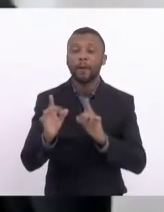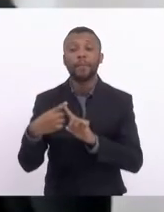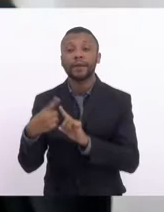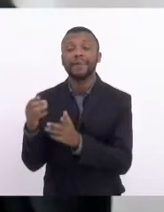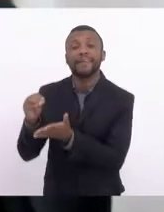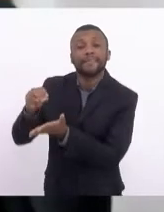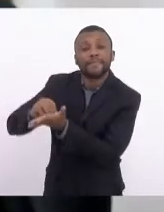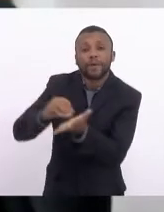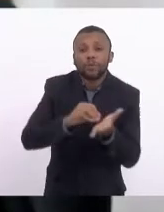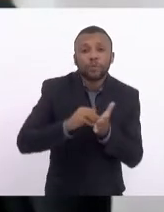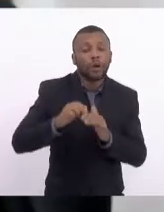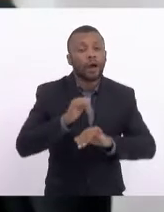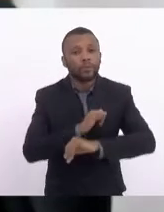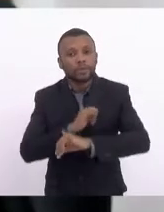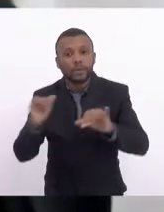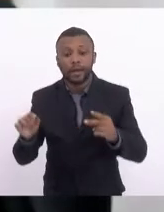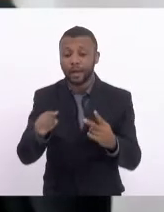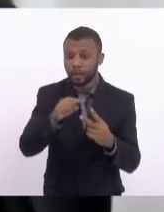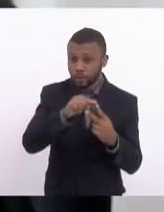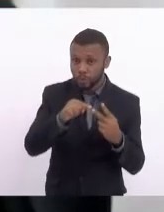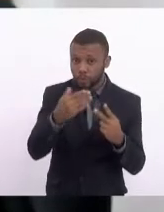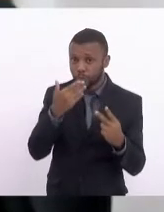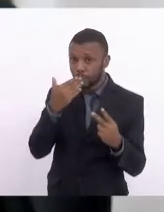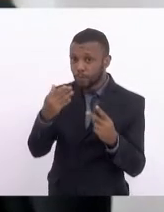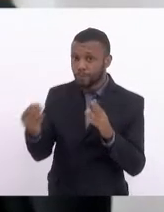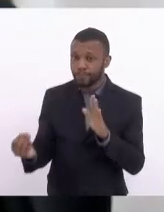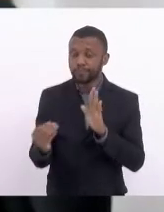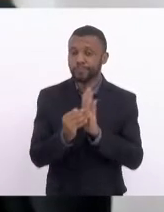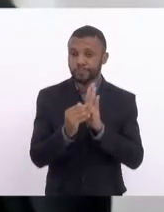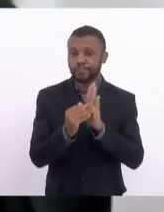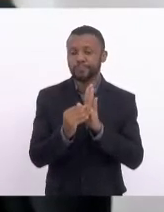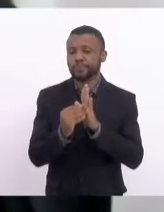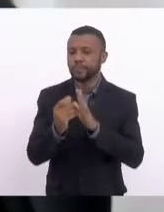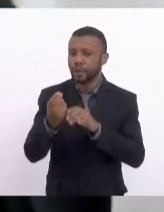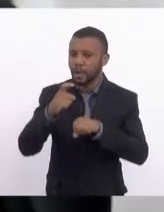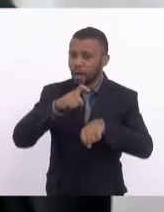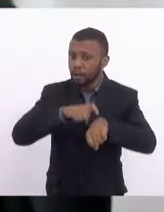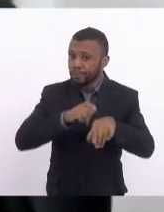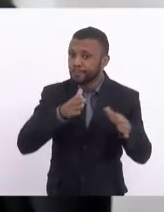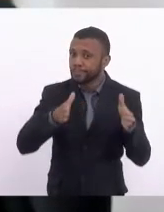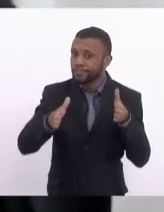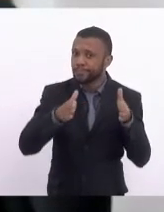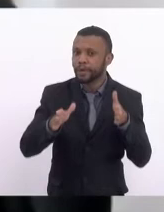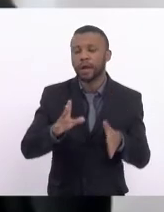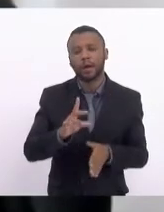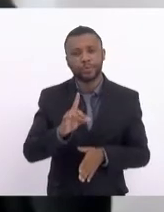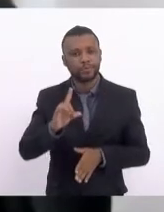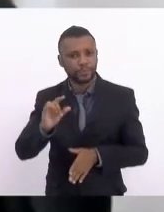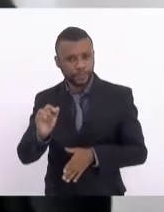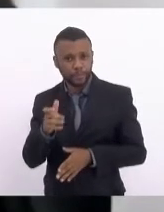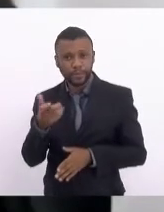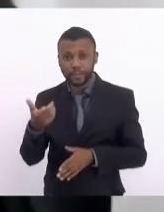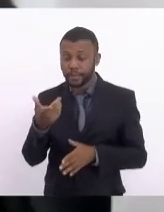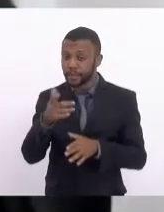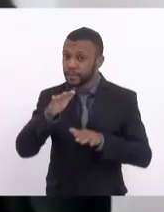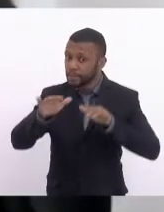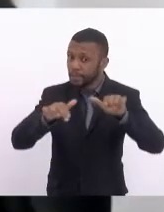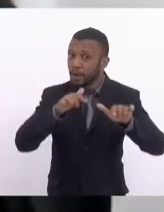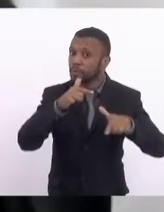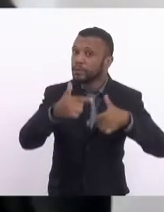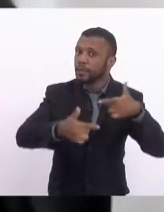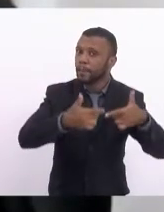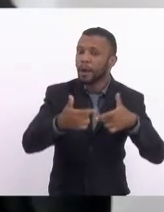dois requerimentos, duas inclusão na ordem do dia, e aí eu gostaria de chamar os trabalhos à ordem, mas estou esperando